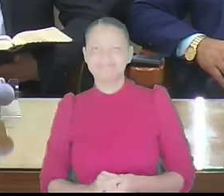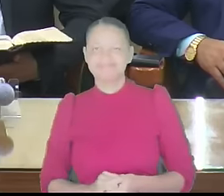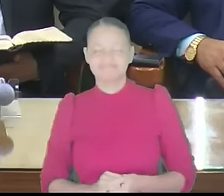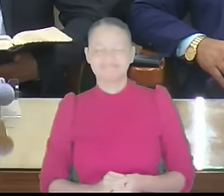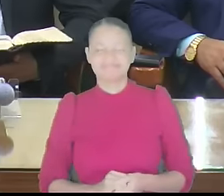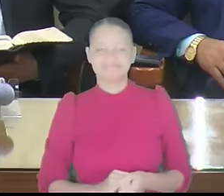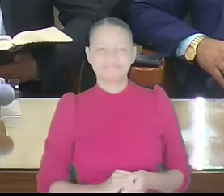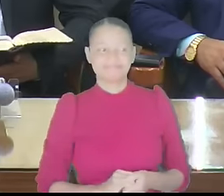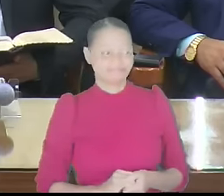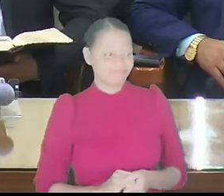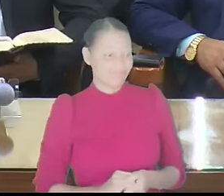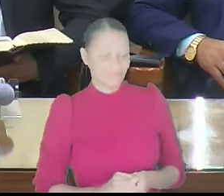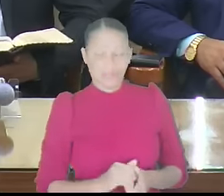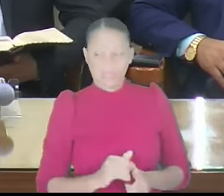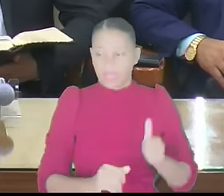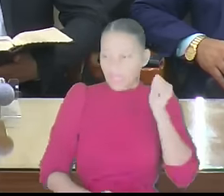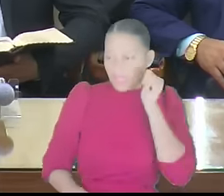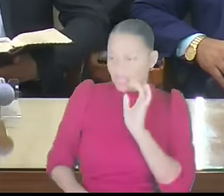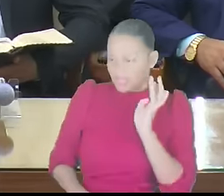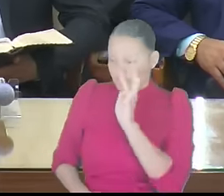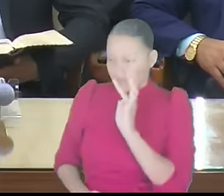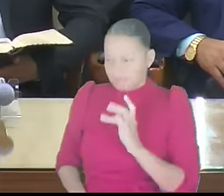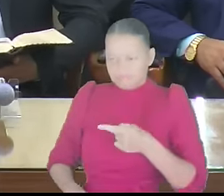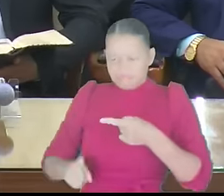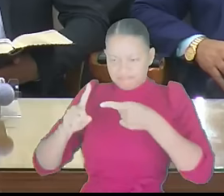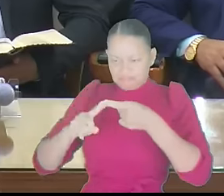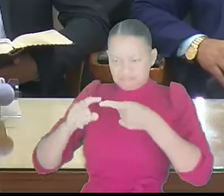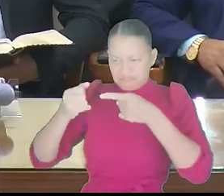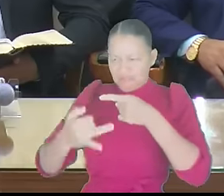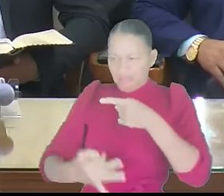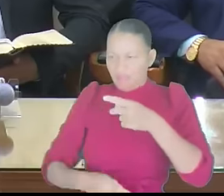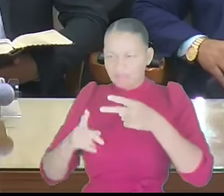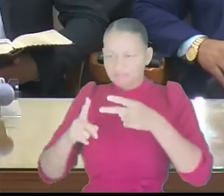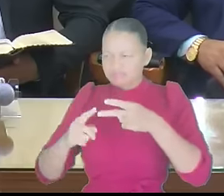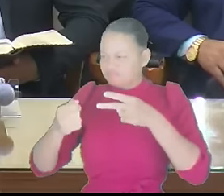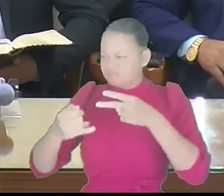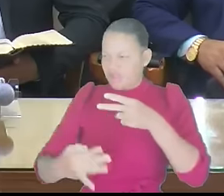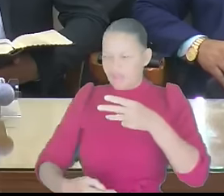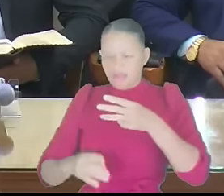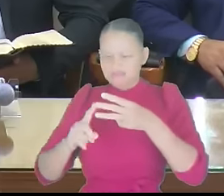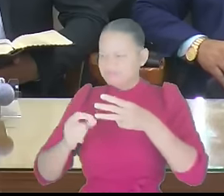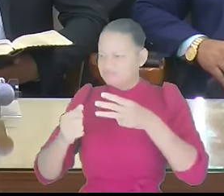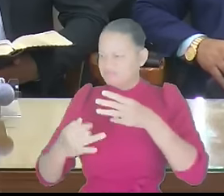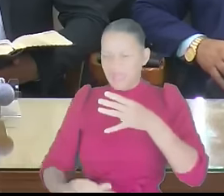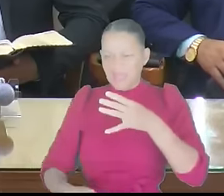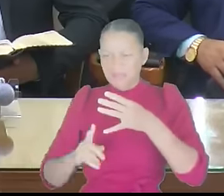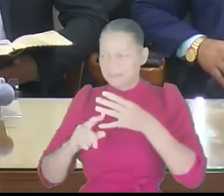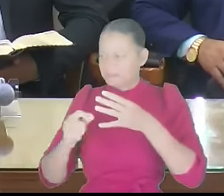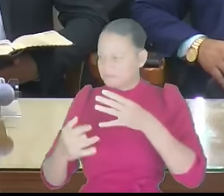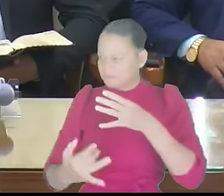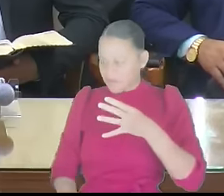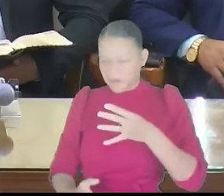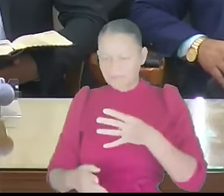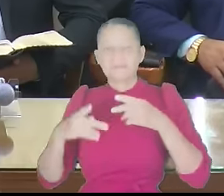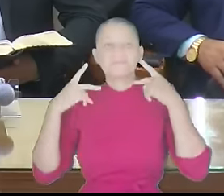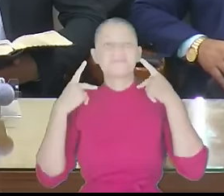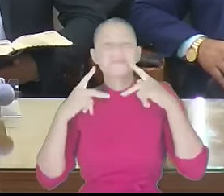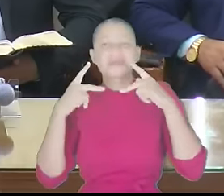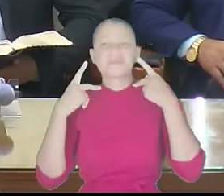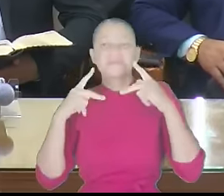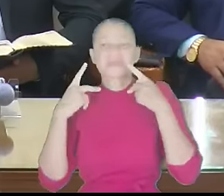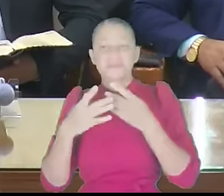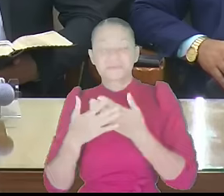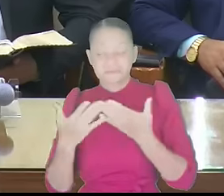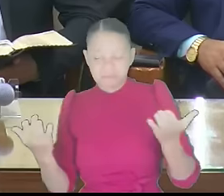Quando a noiva falou das características do amado, quando a noiva pregou para elas, o meu amado